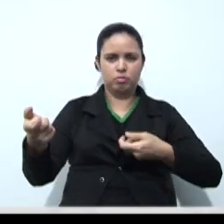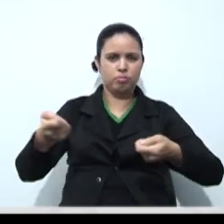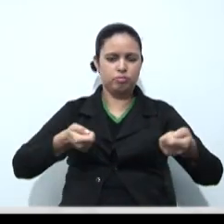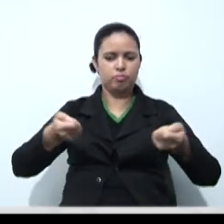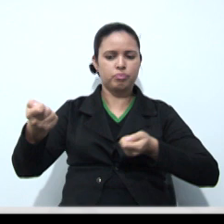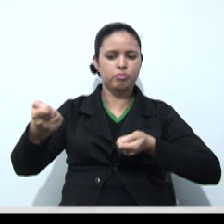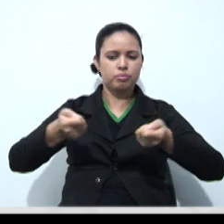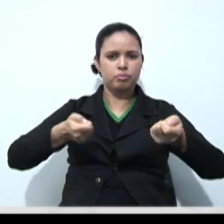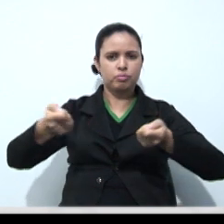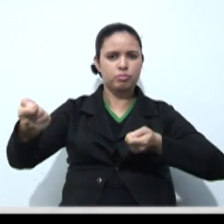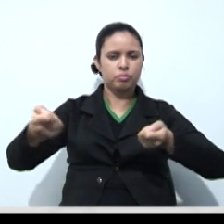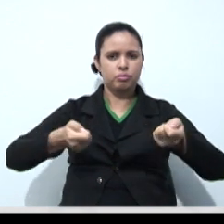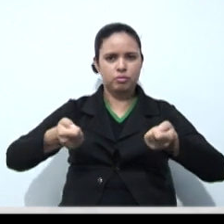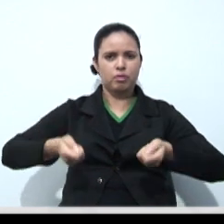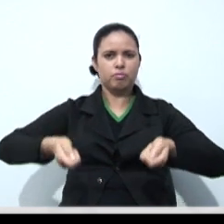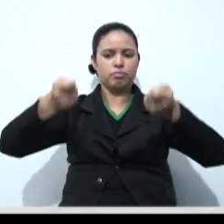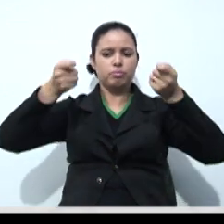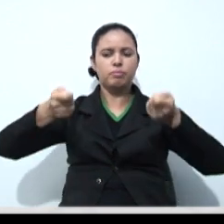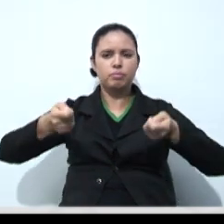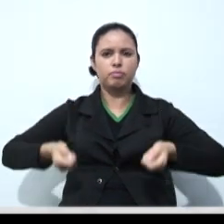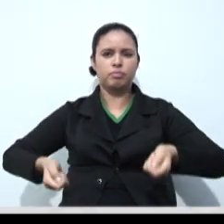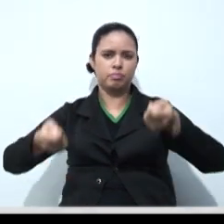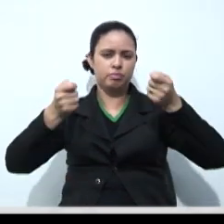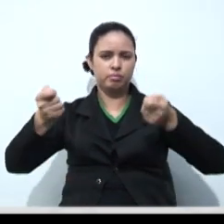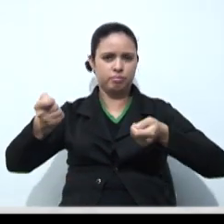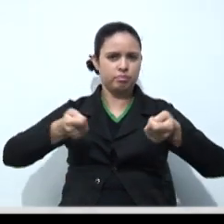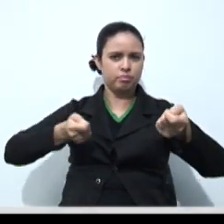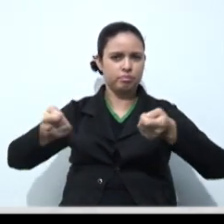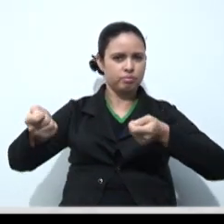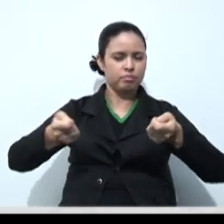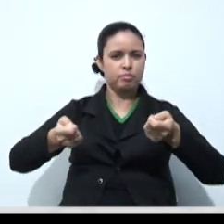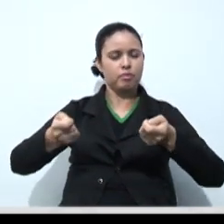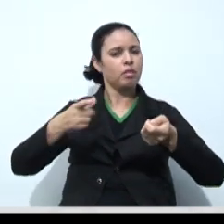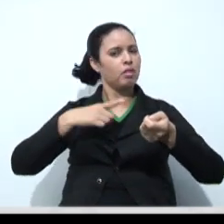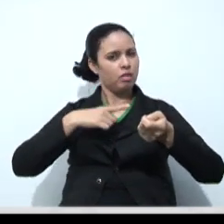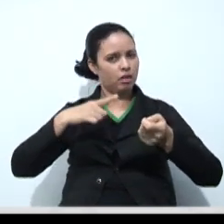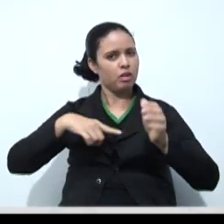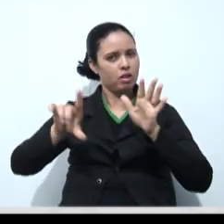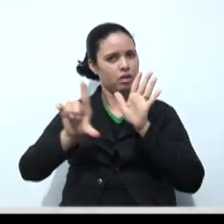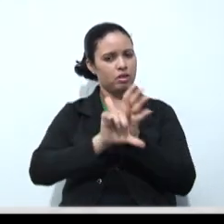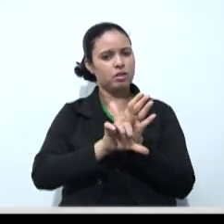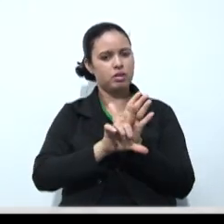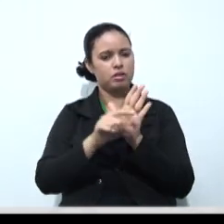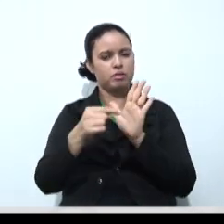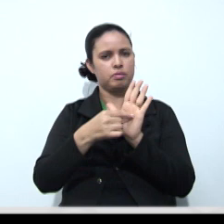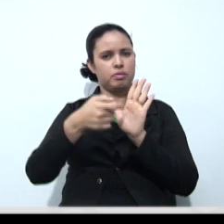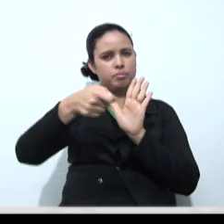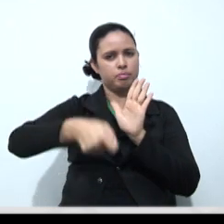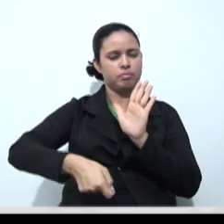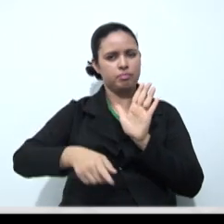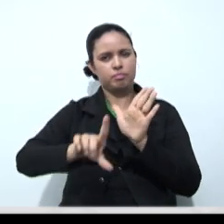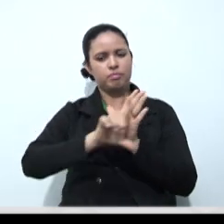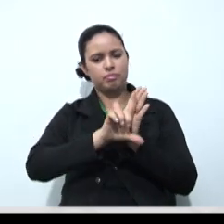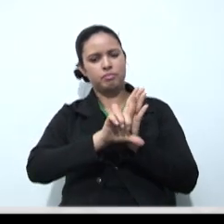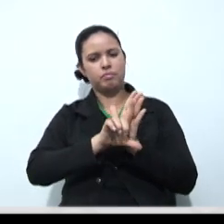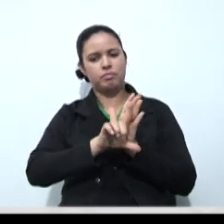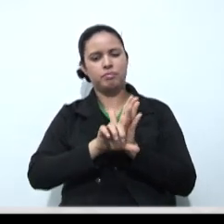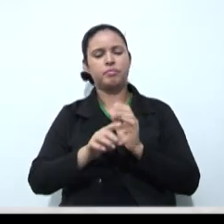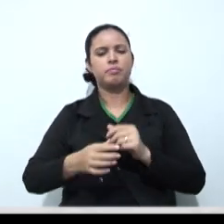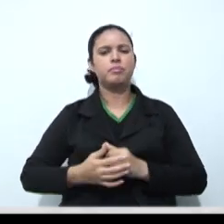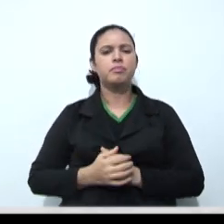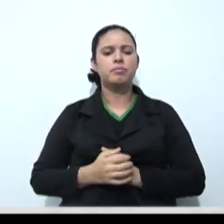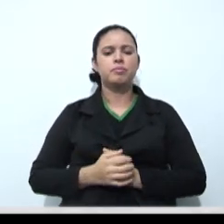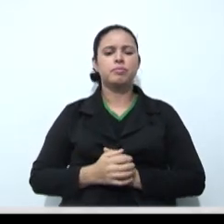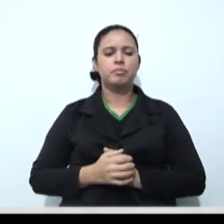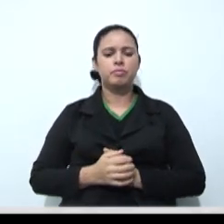de extrativismo mineral, tá? A lei da exploração mineral regulamenta as atividades garimpeiras.